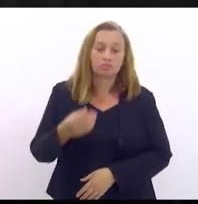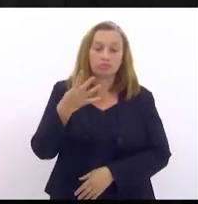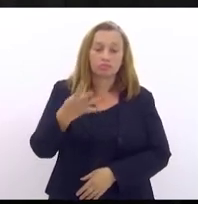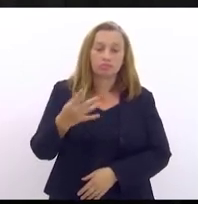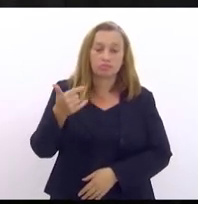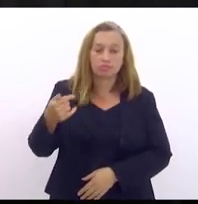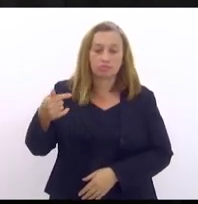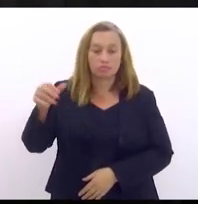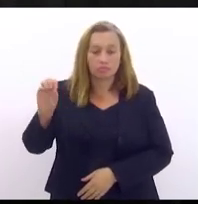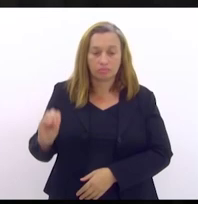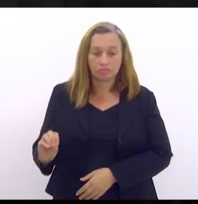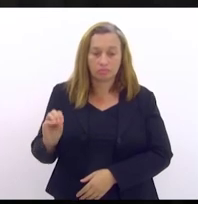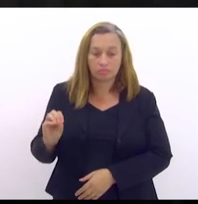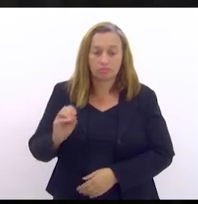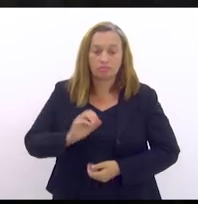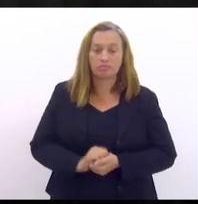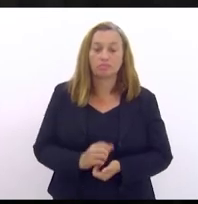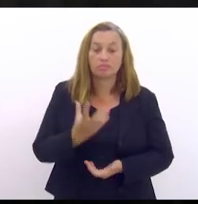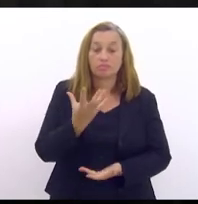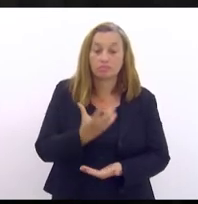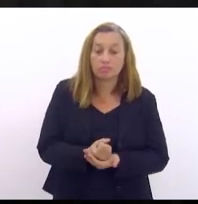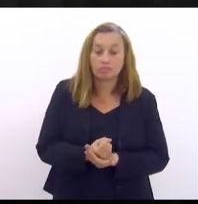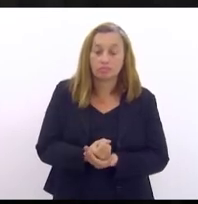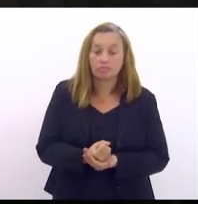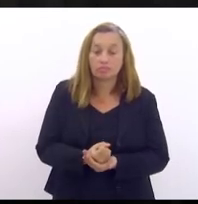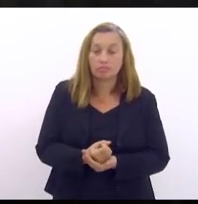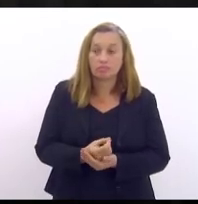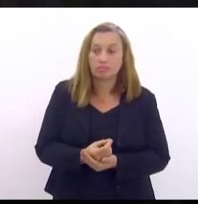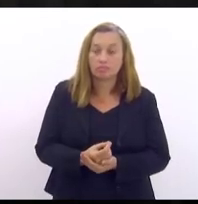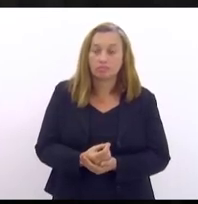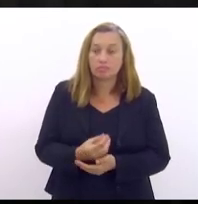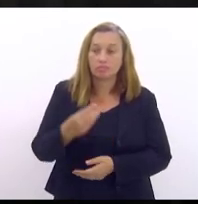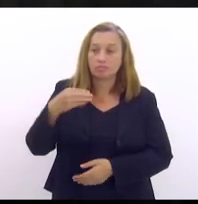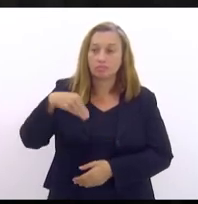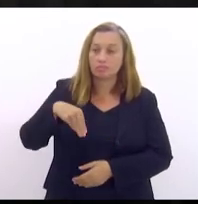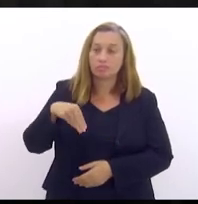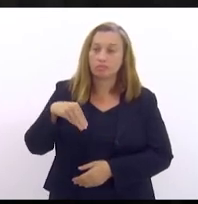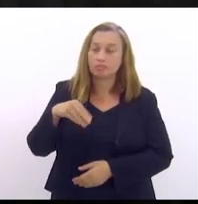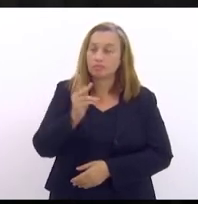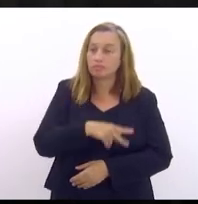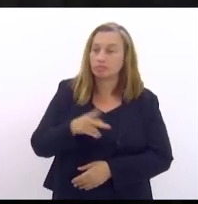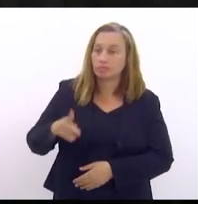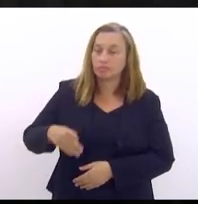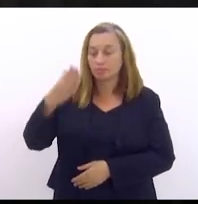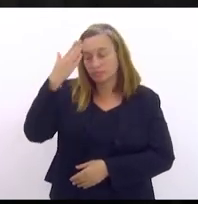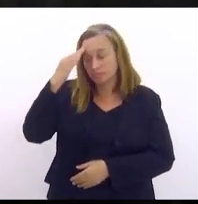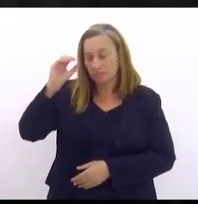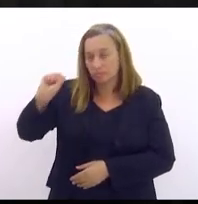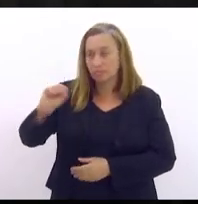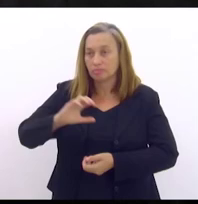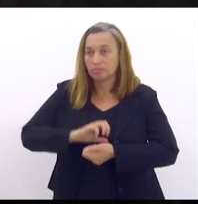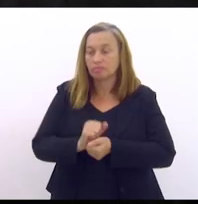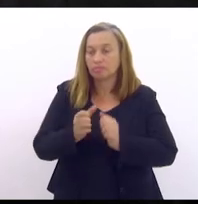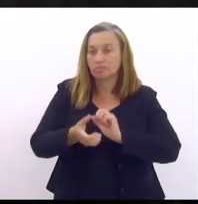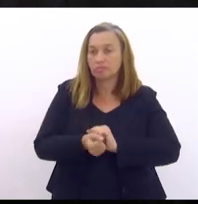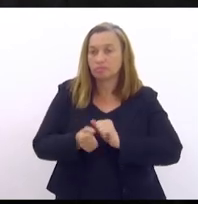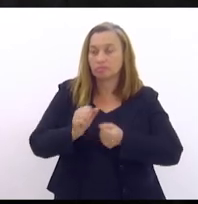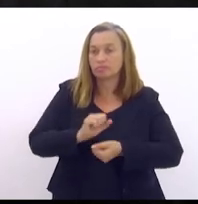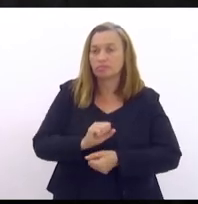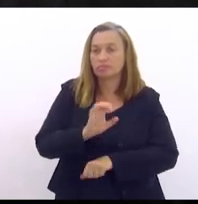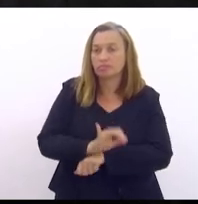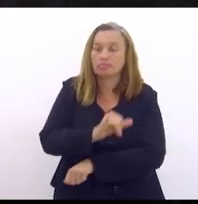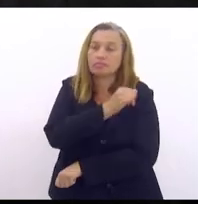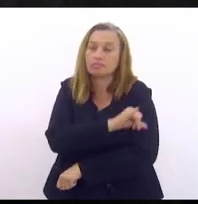2470, que institui o registro dos mestres e mestras dos saberes e fazeres do artesanato do Estado do Rio de Janeiro e da